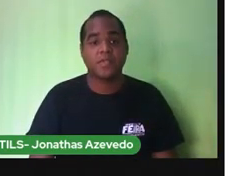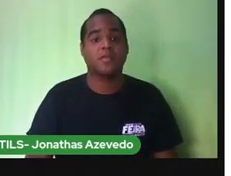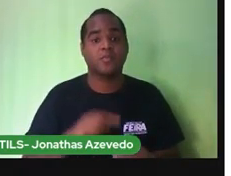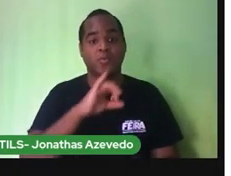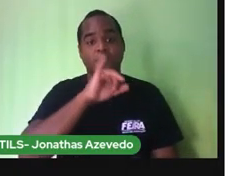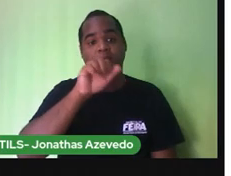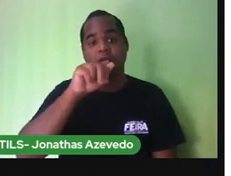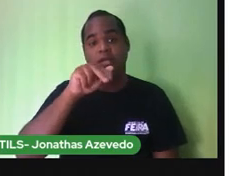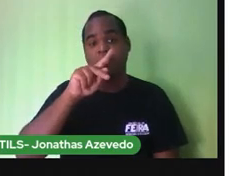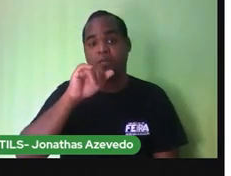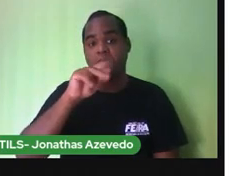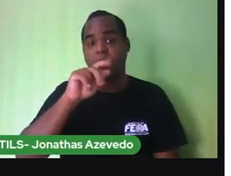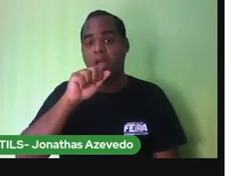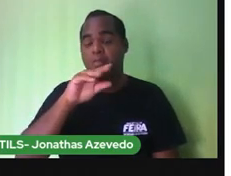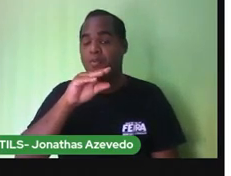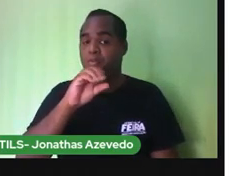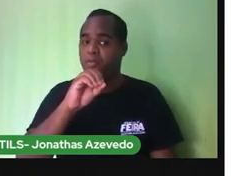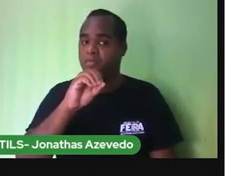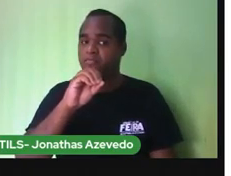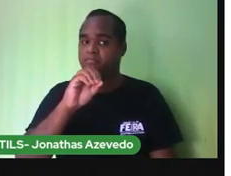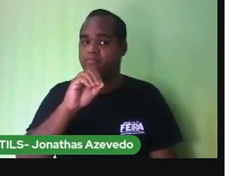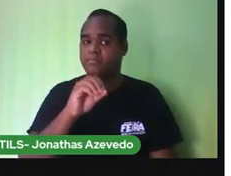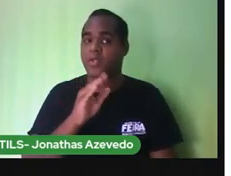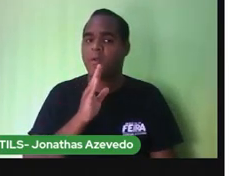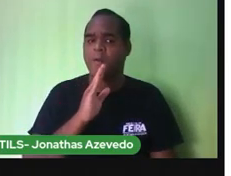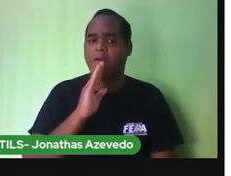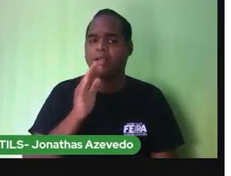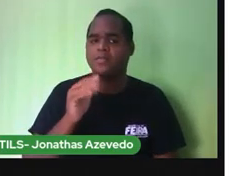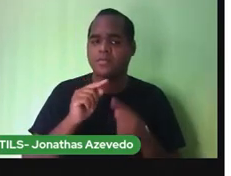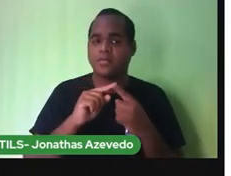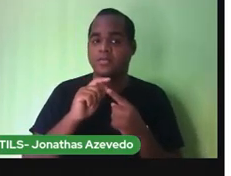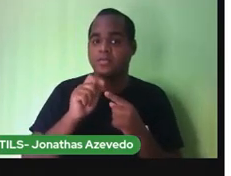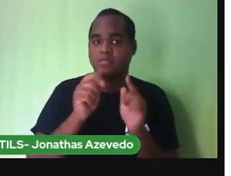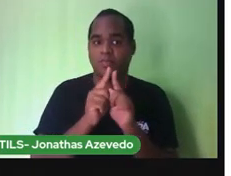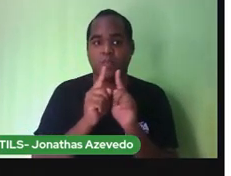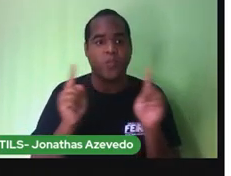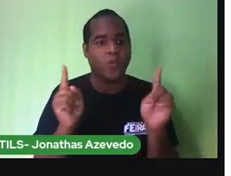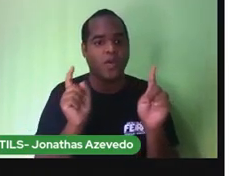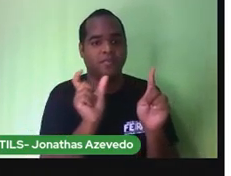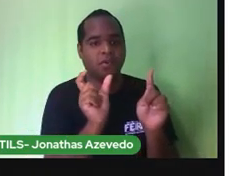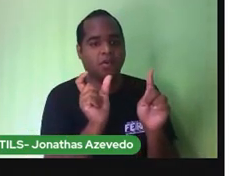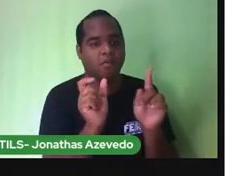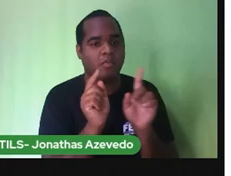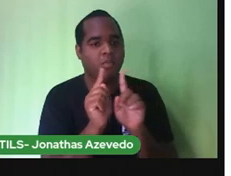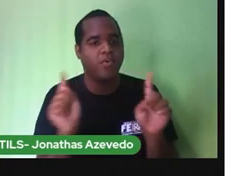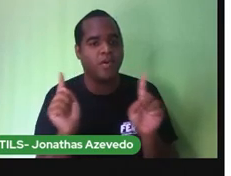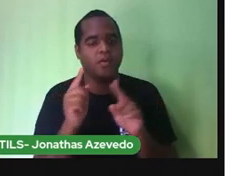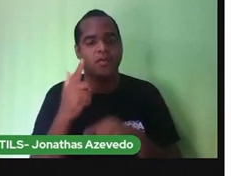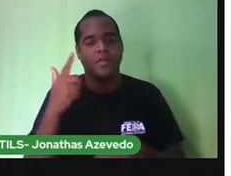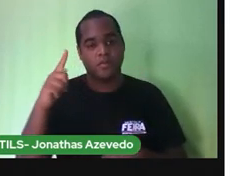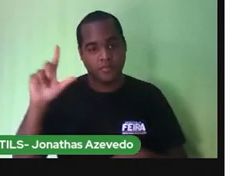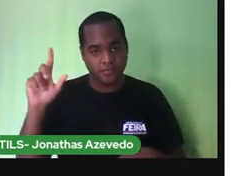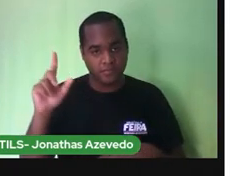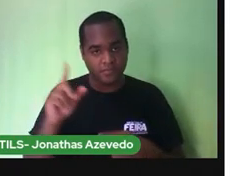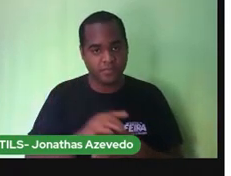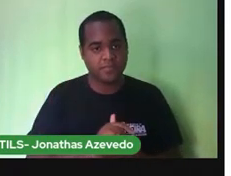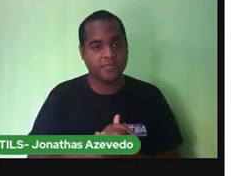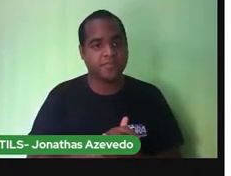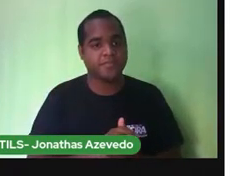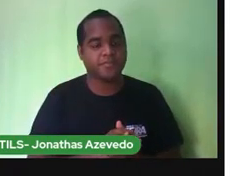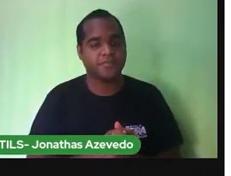genipa ou Jenipapo é uma palavra grande olha próxima palavrinha